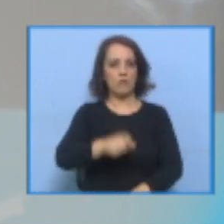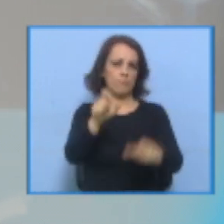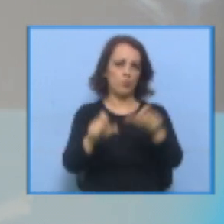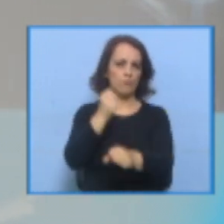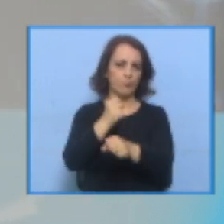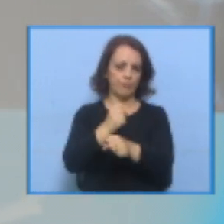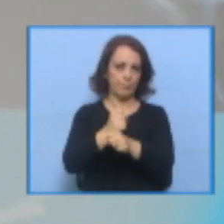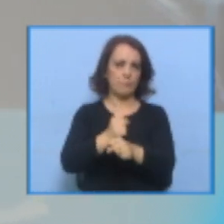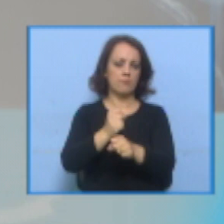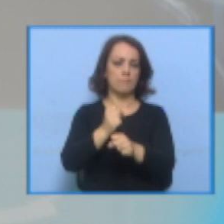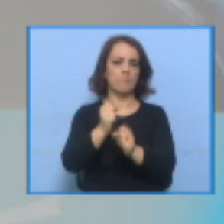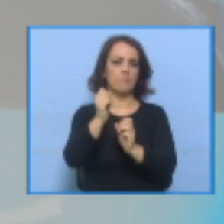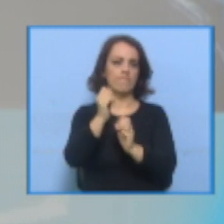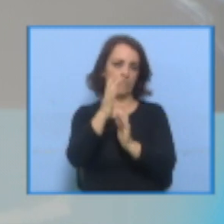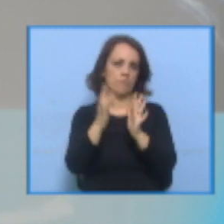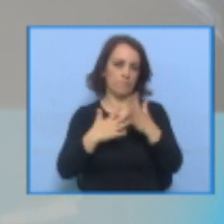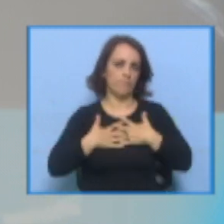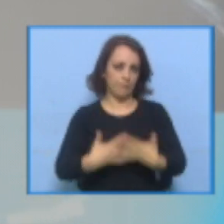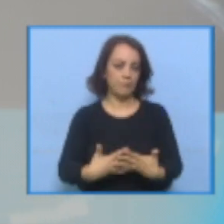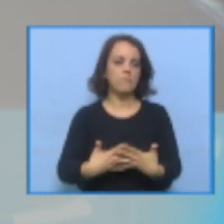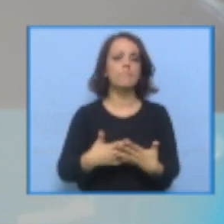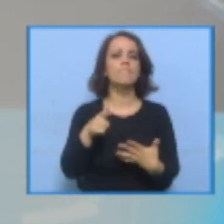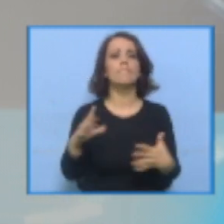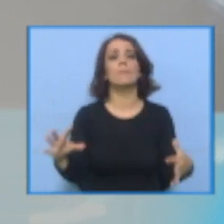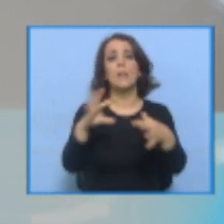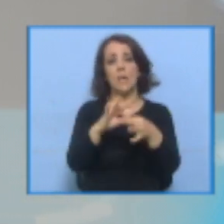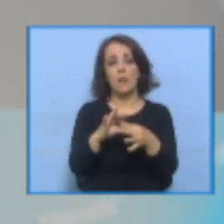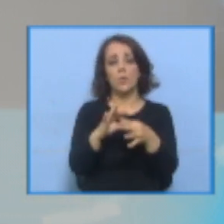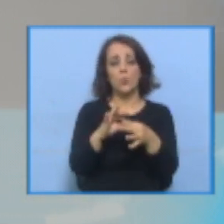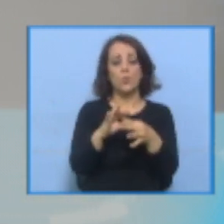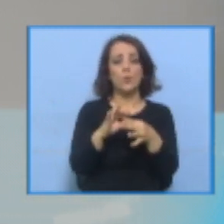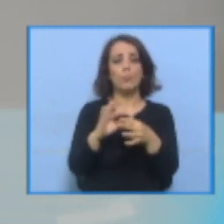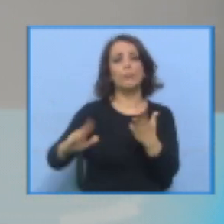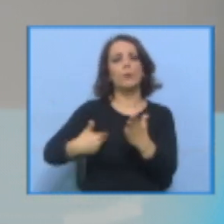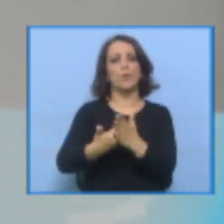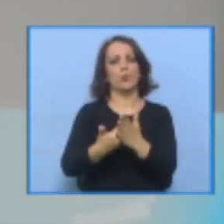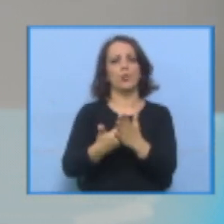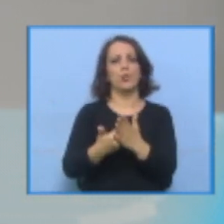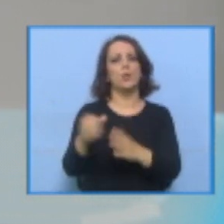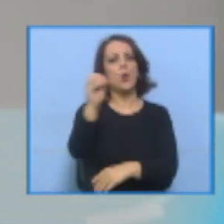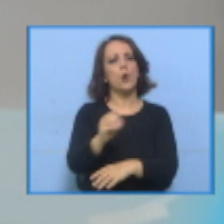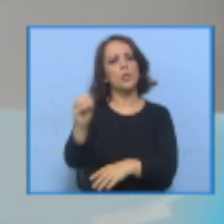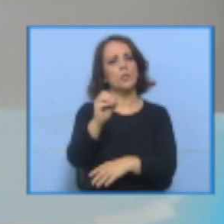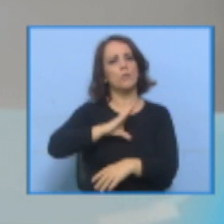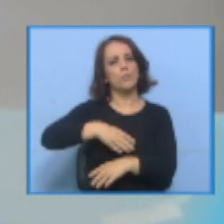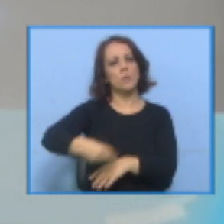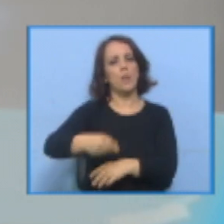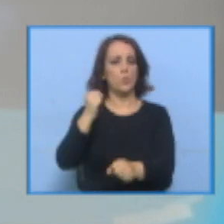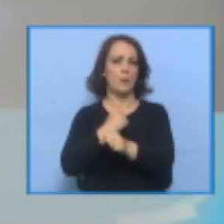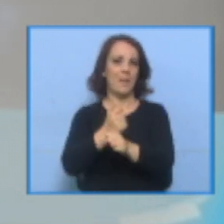dia, e muito em torno do que são as propostas da Organização Mundial do Trabalho, não é? Nos seus 100